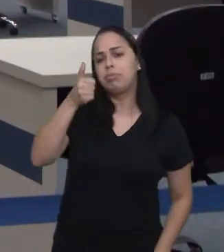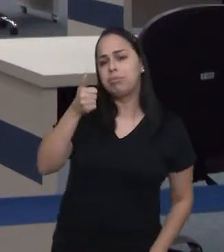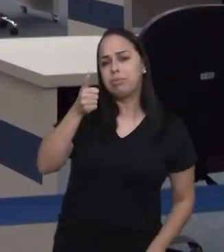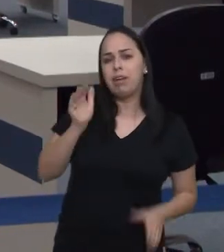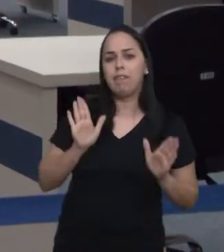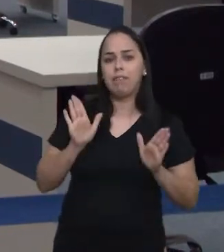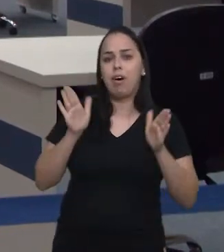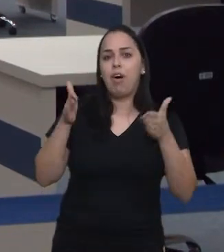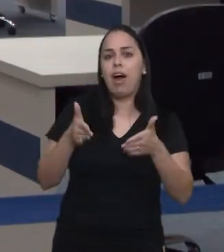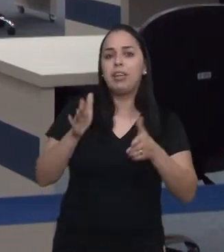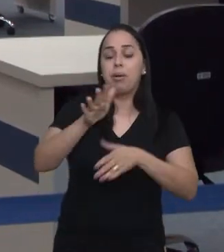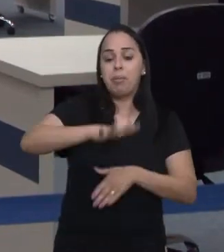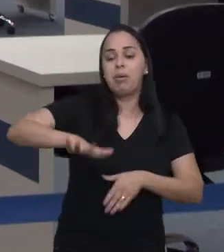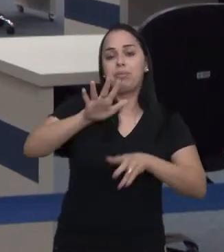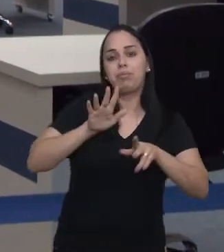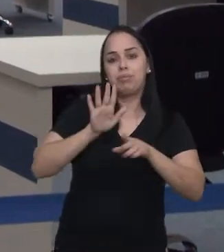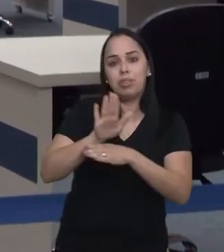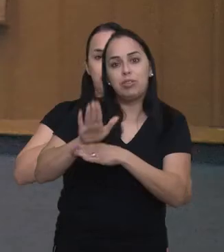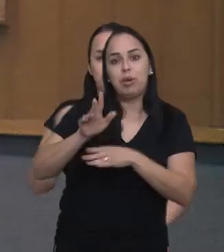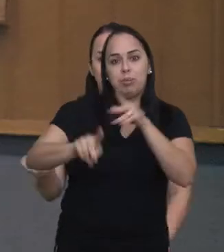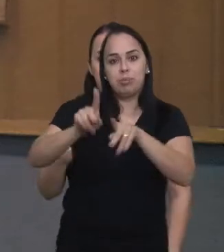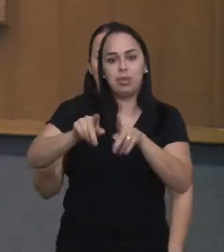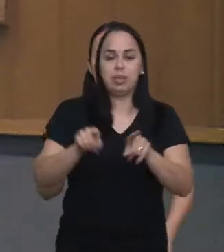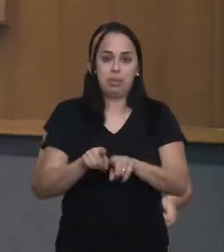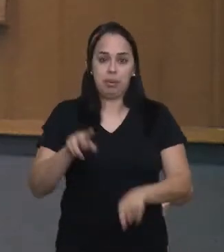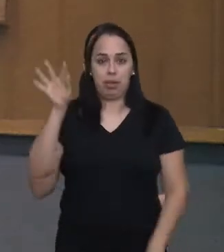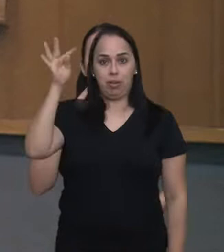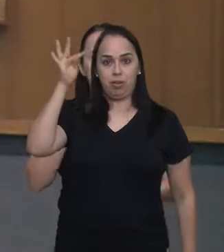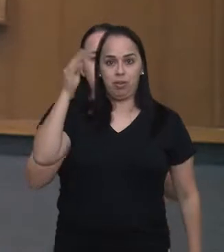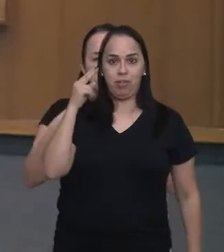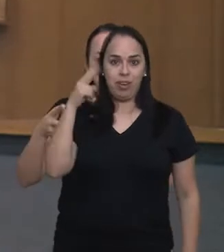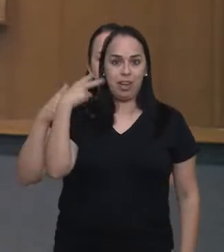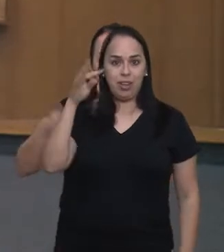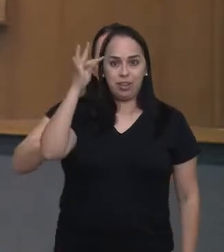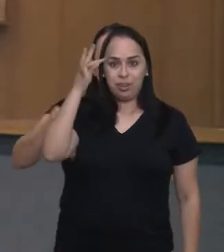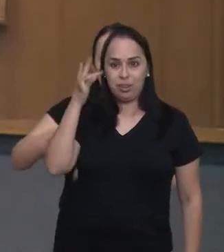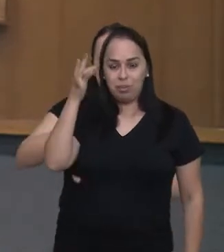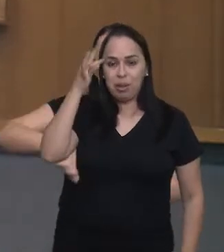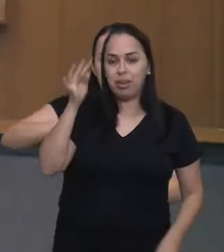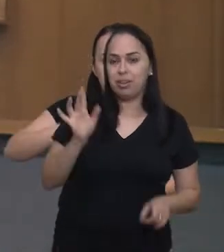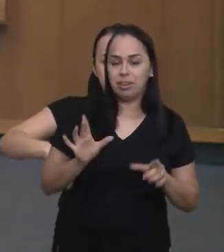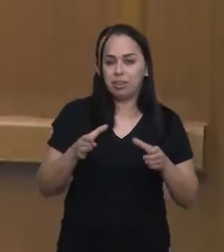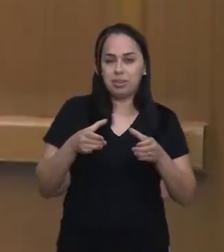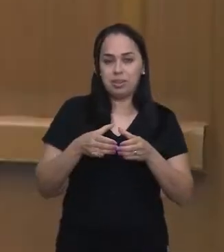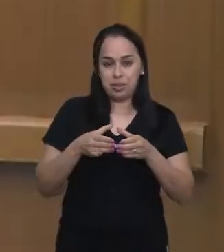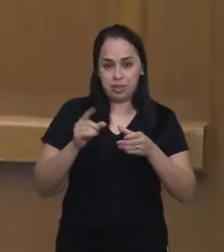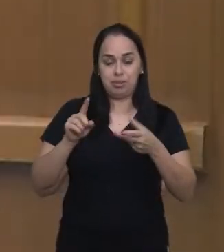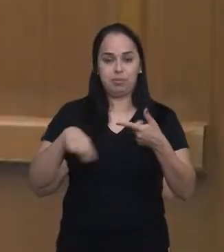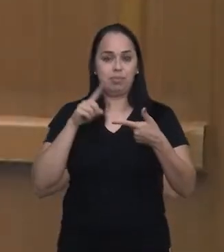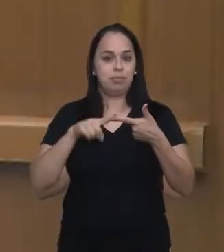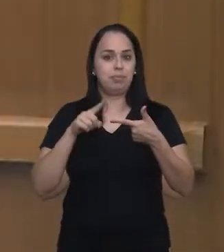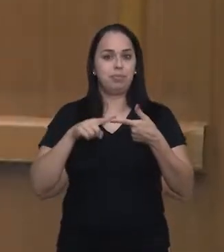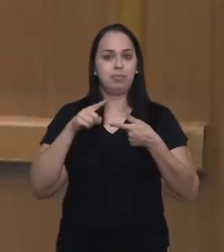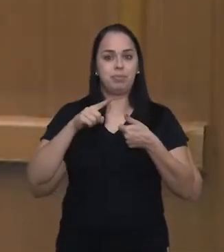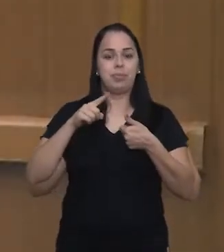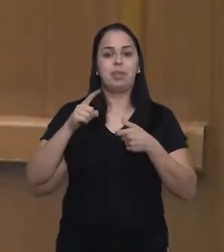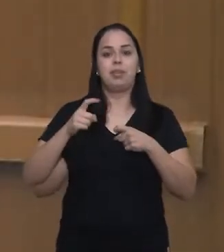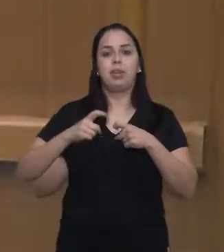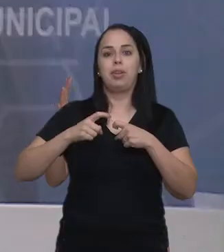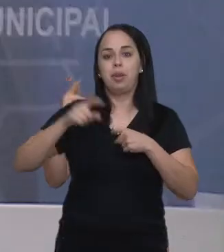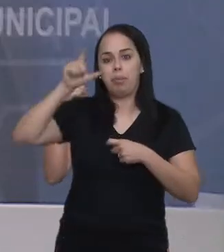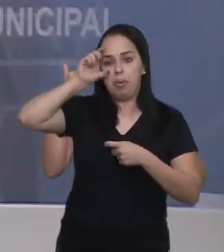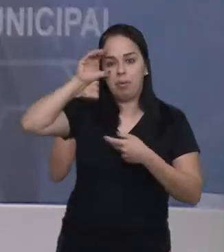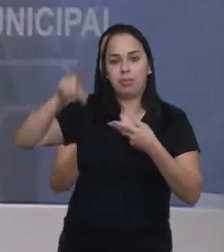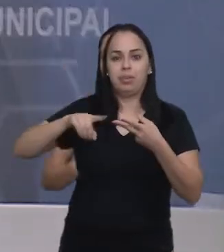os serviços voltados à população. Além do vereador Tomás Henrique, vão fazer parte da frente os vereadores Dr.